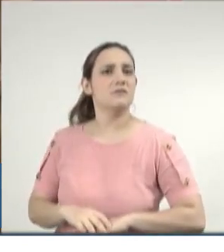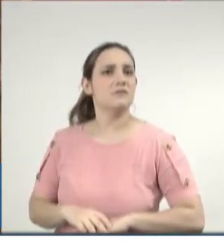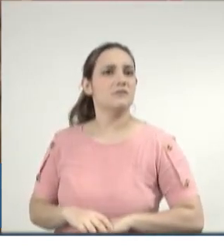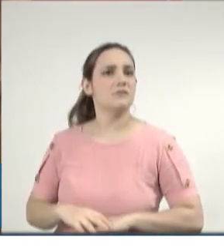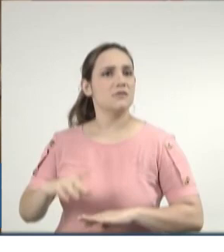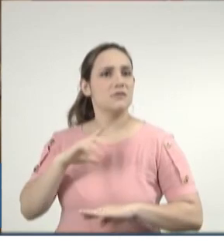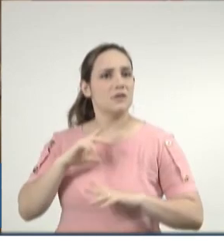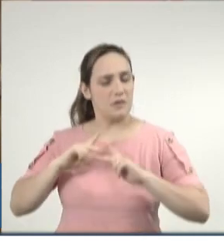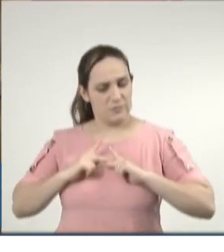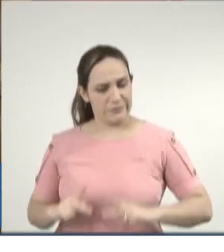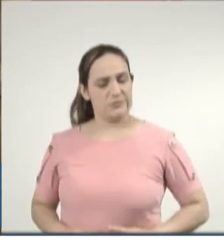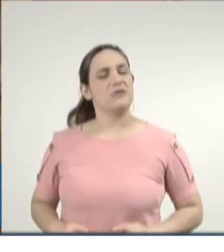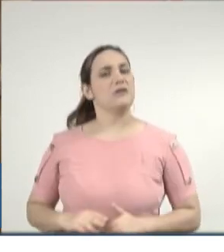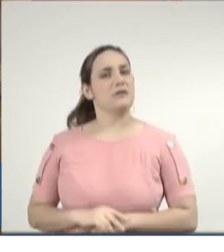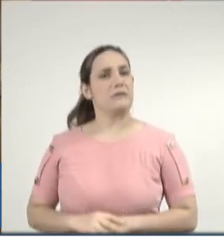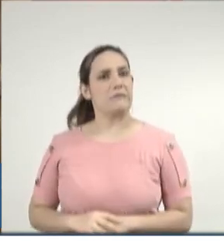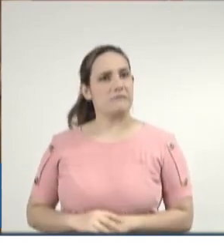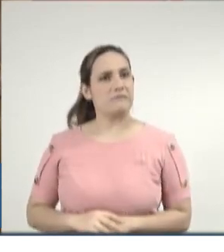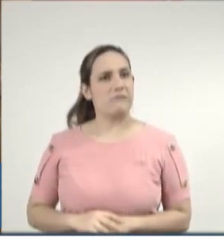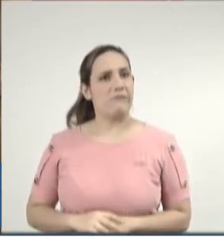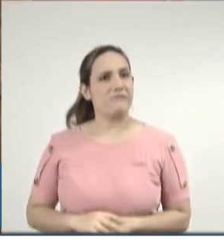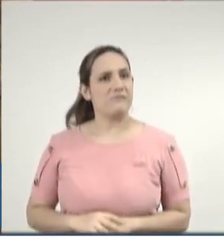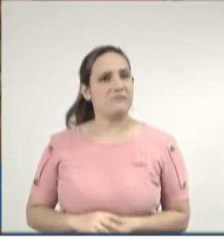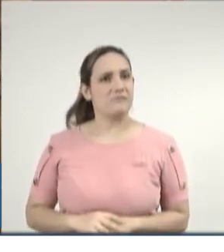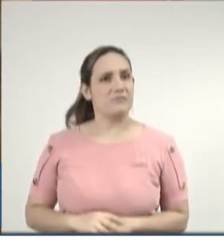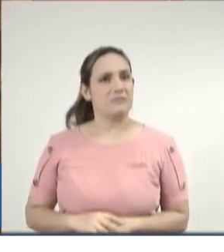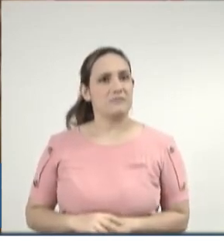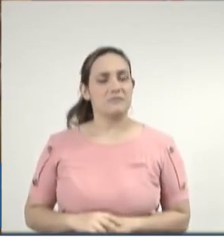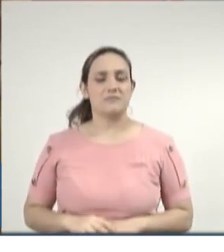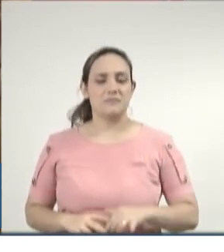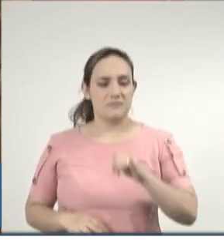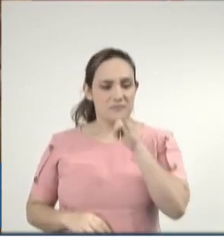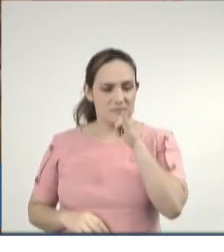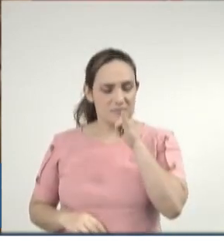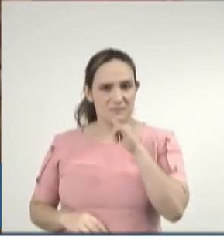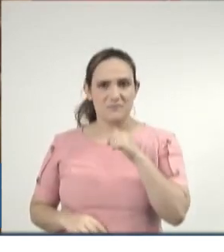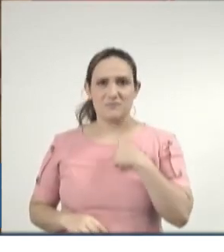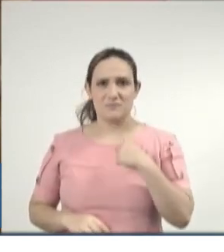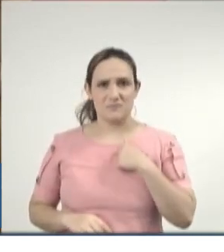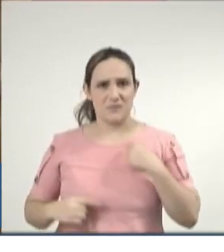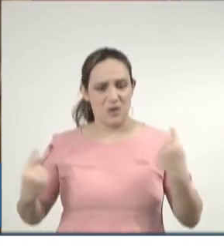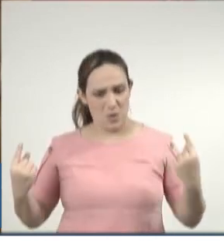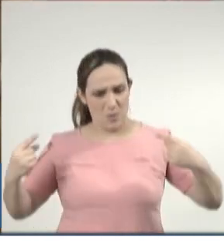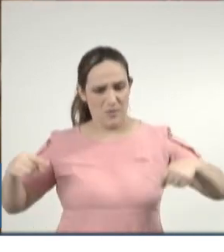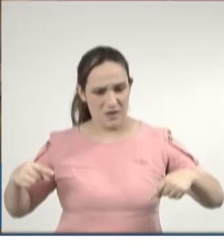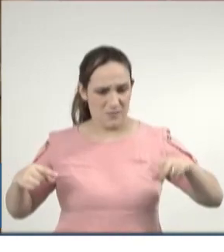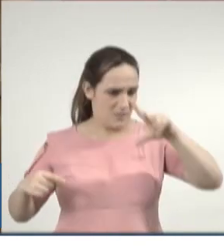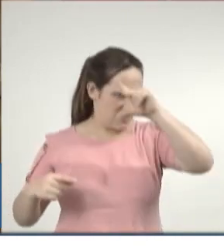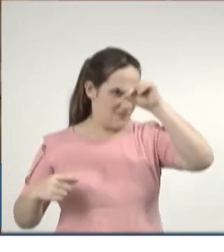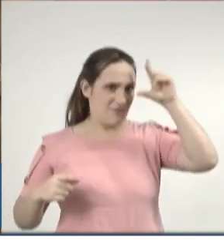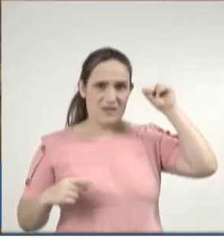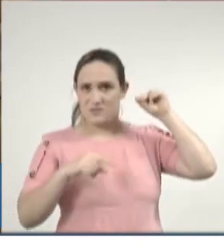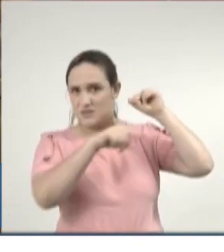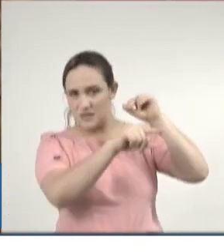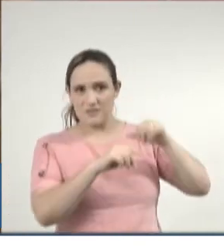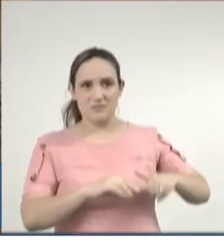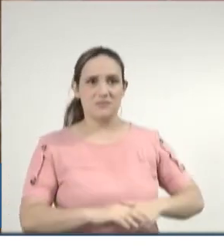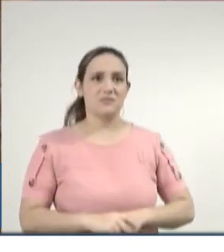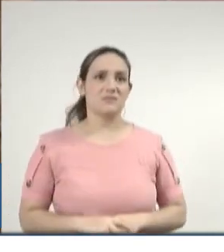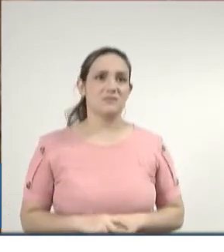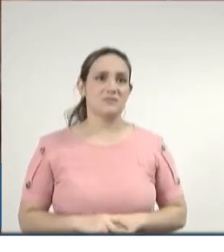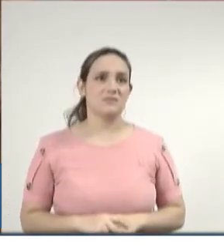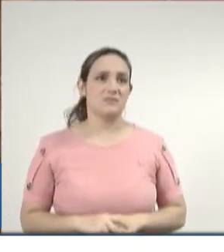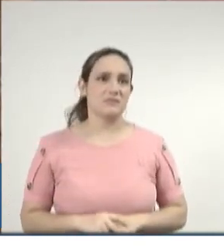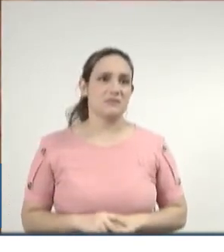uma posição, no meu caso lá eu era oposição à administração municipal, e